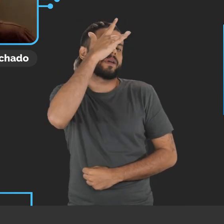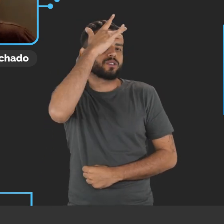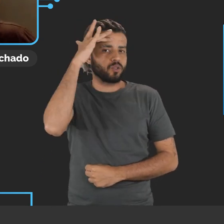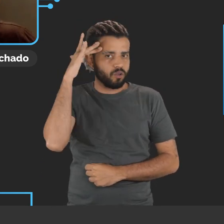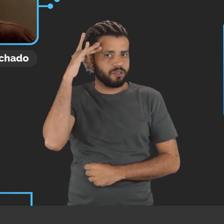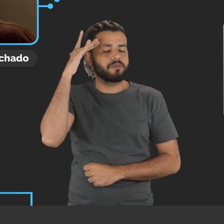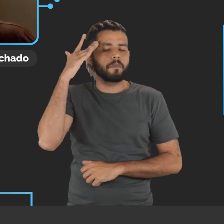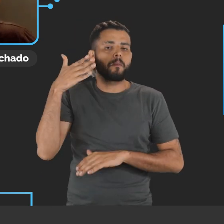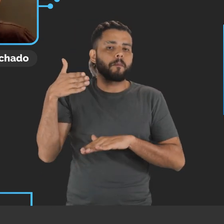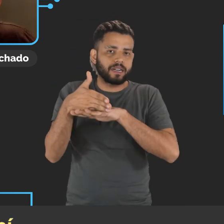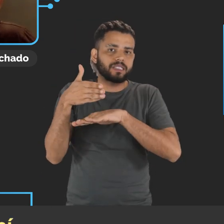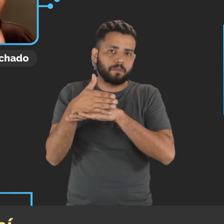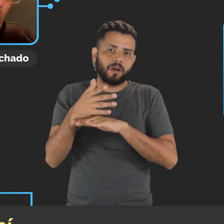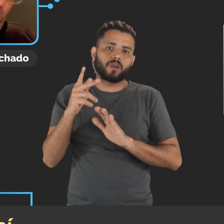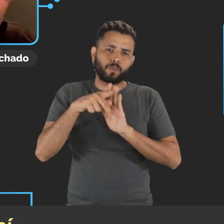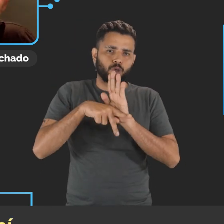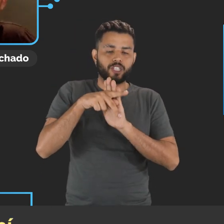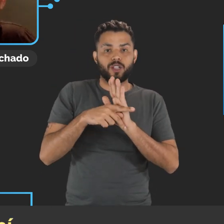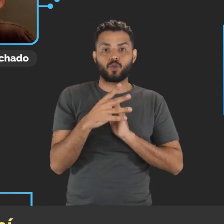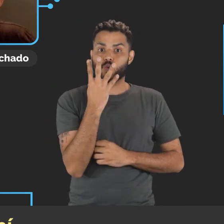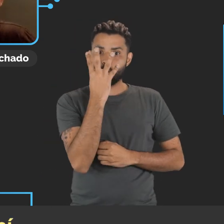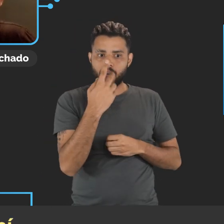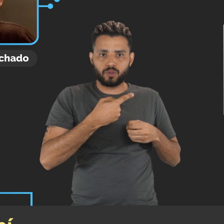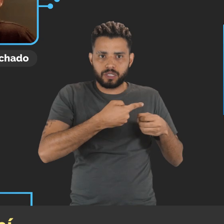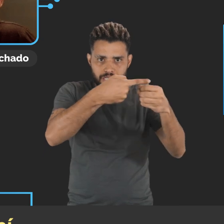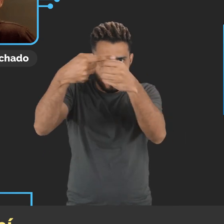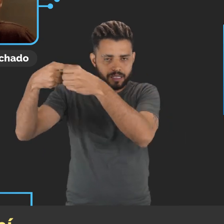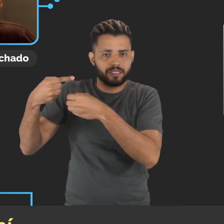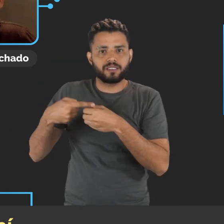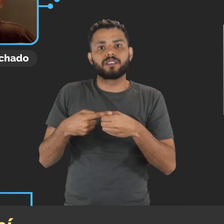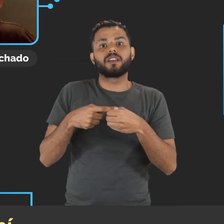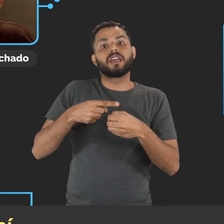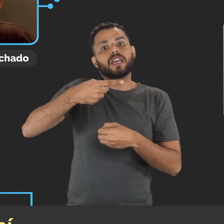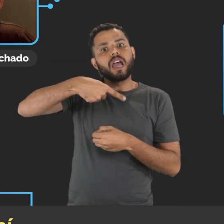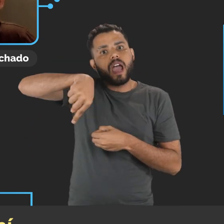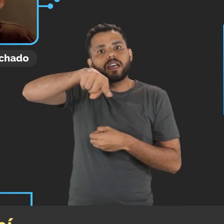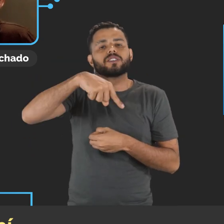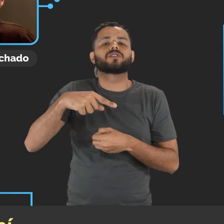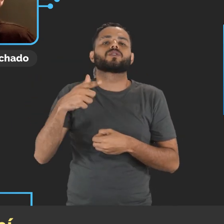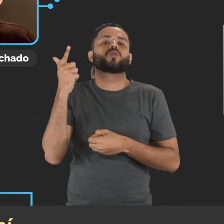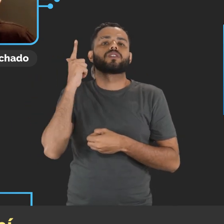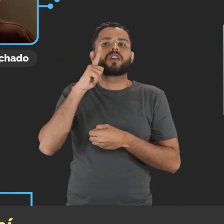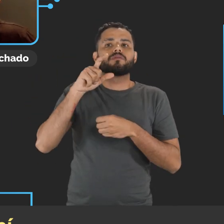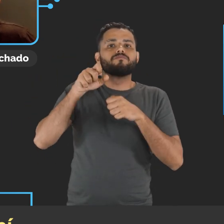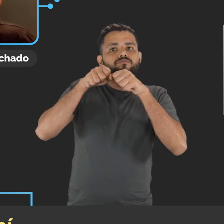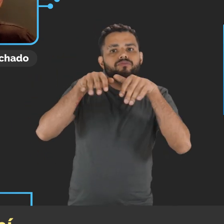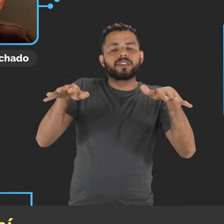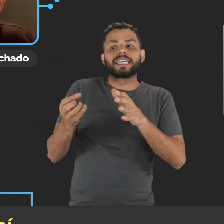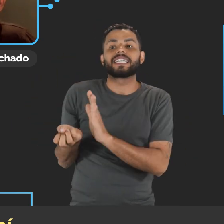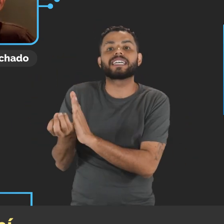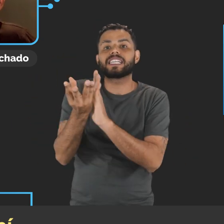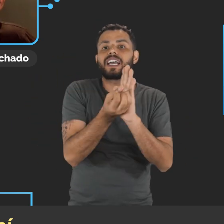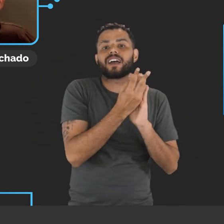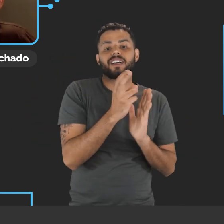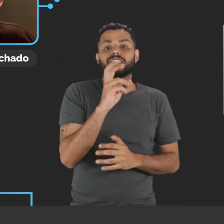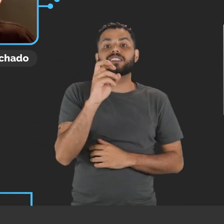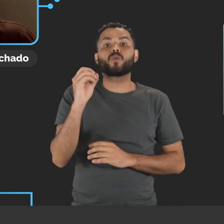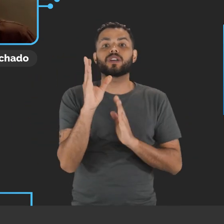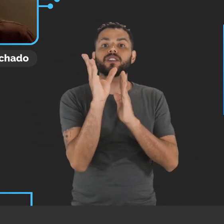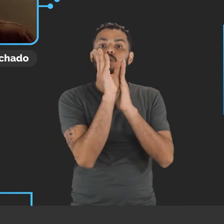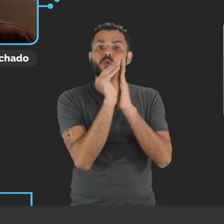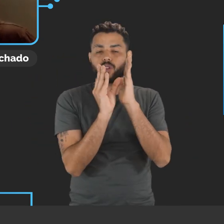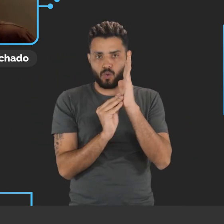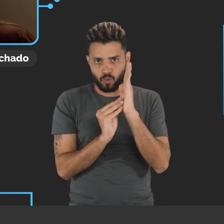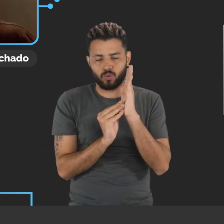desse programa, dentro do projeto, nessas 4 cidades, e se produz aí para mais de 50 conteúdos audiovisuais,